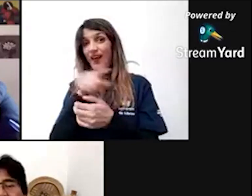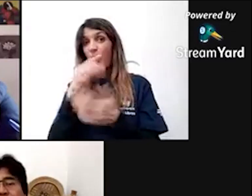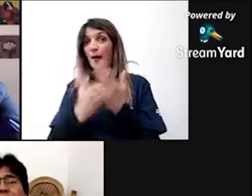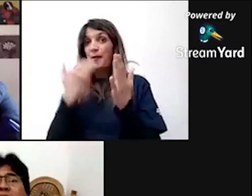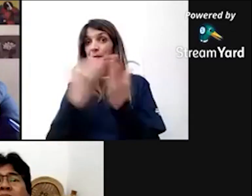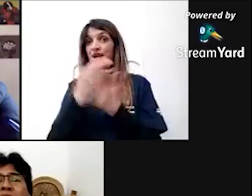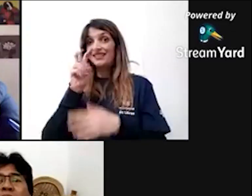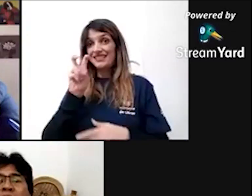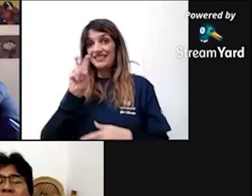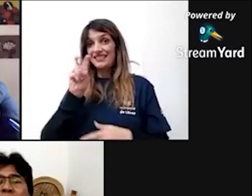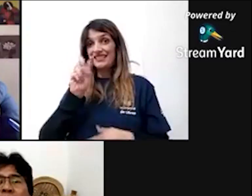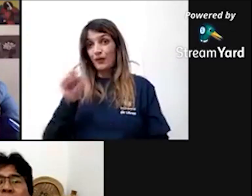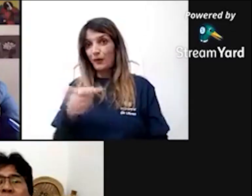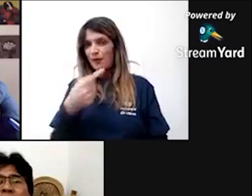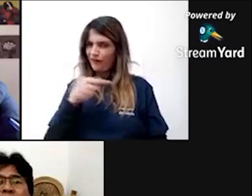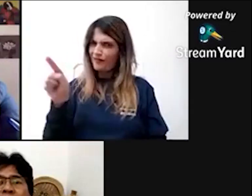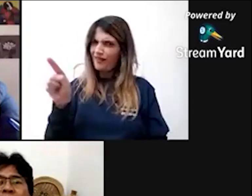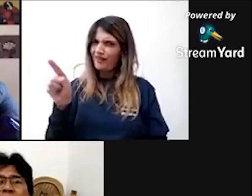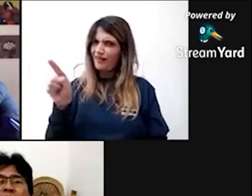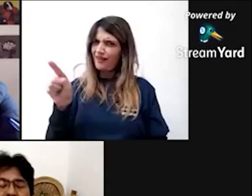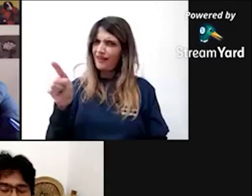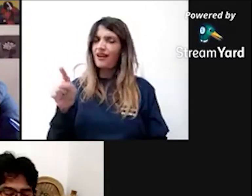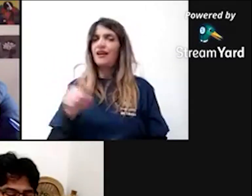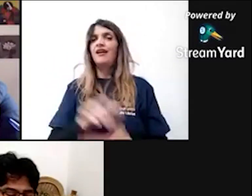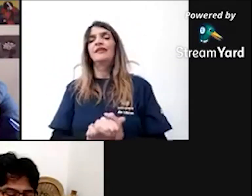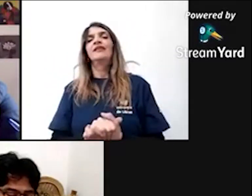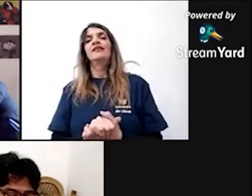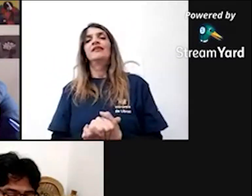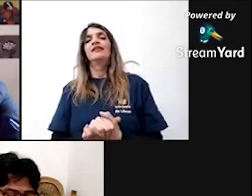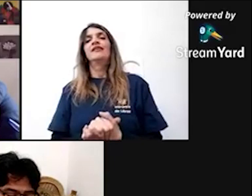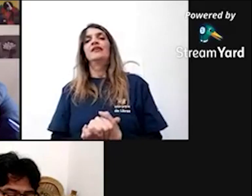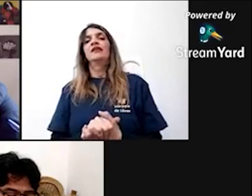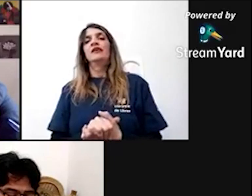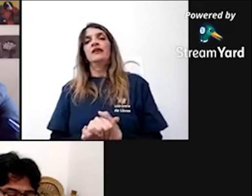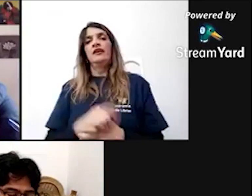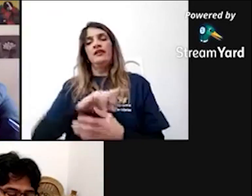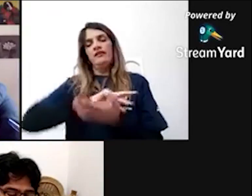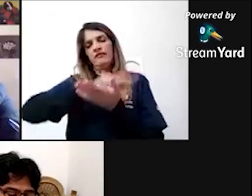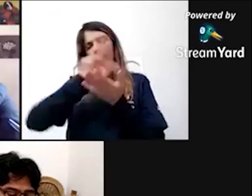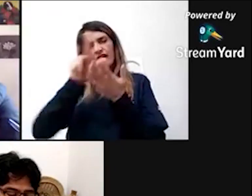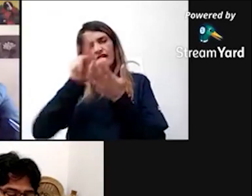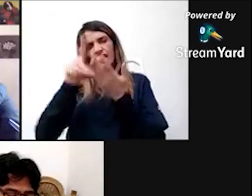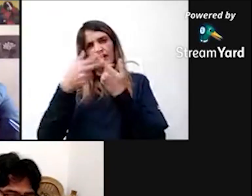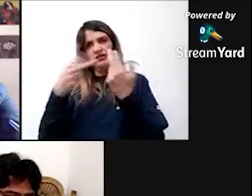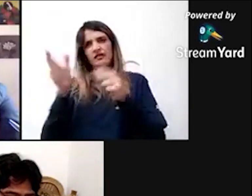repente vai. E lá tem muitas coisas, tem vídeos, tem